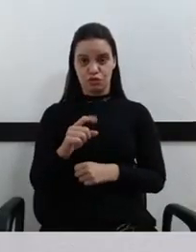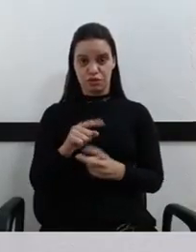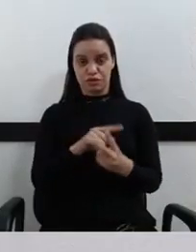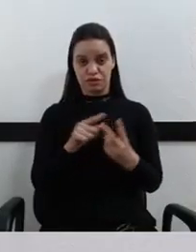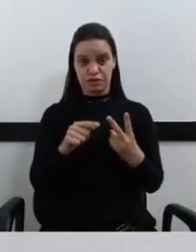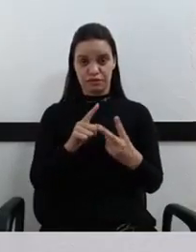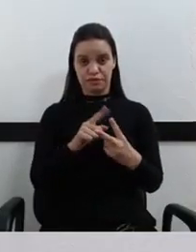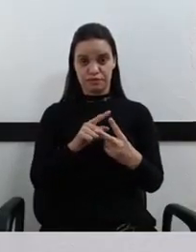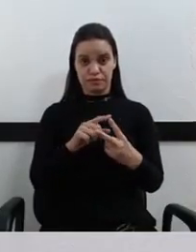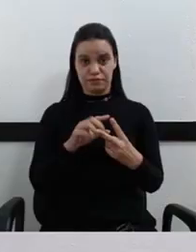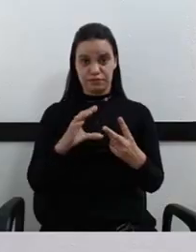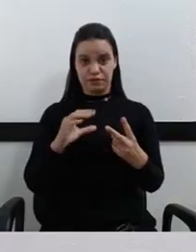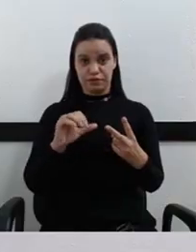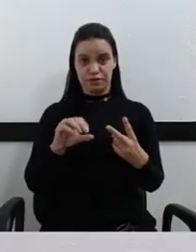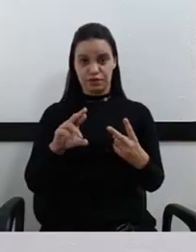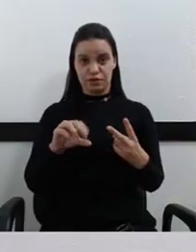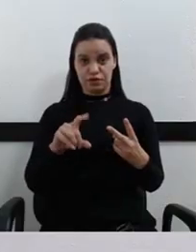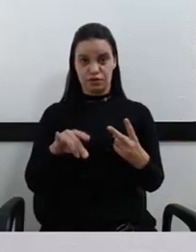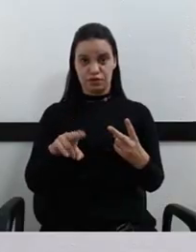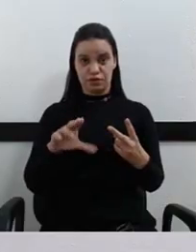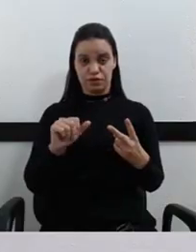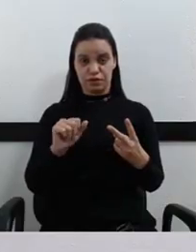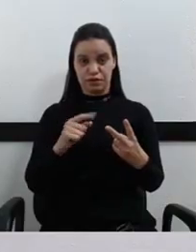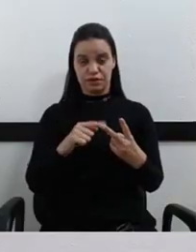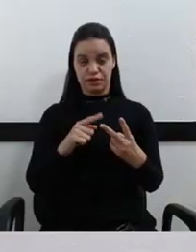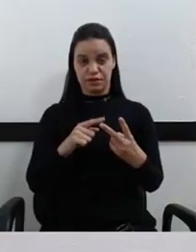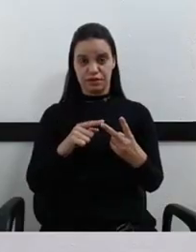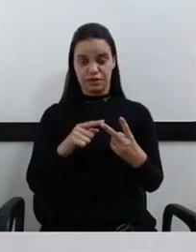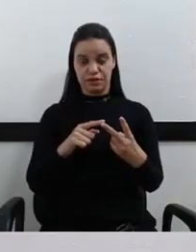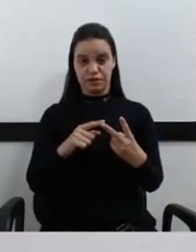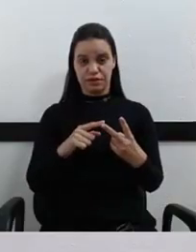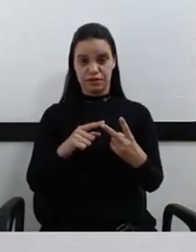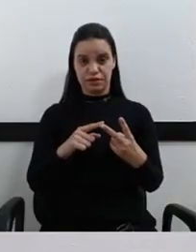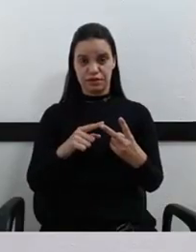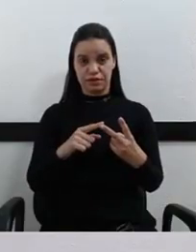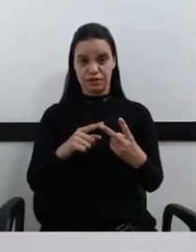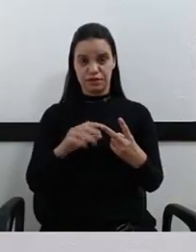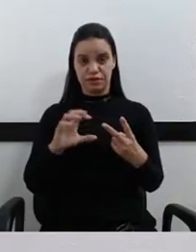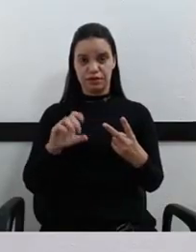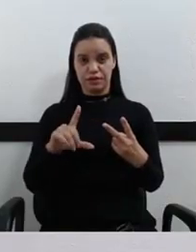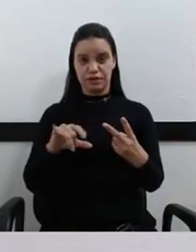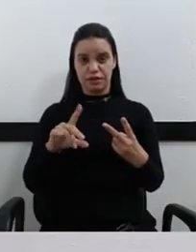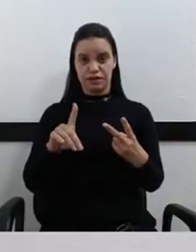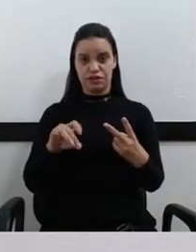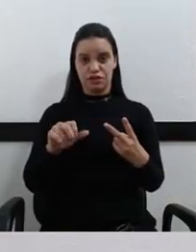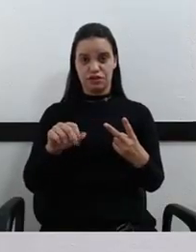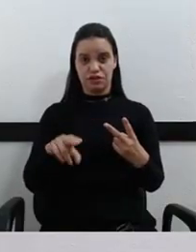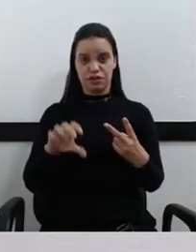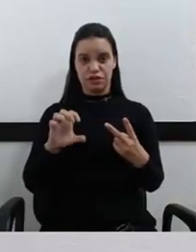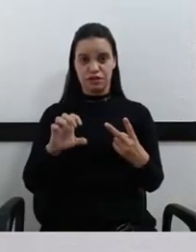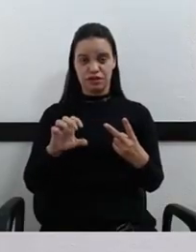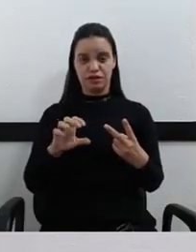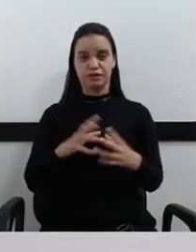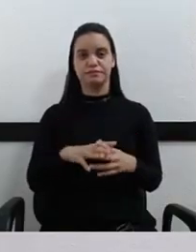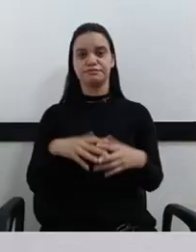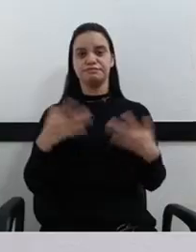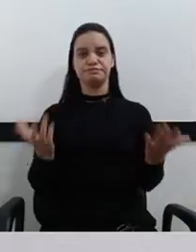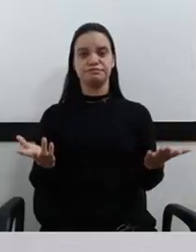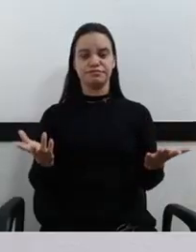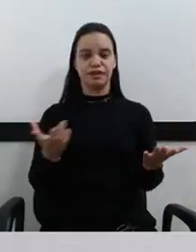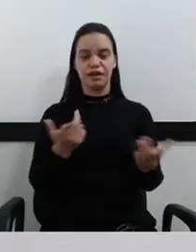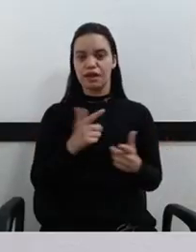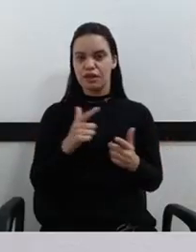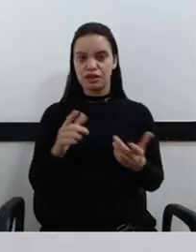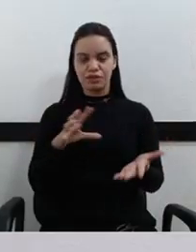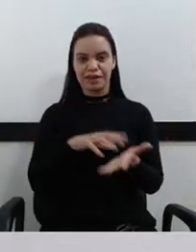defensoras públicas, doutora Carolina Silveira Lobianco e Souza e doutora Lidiane de Souza Ribeiro. Assim, não havendo